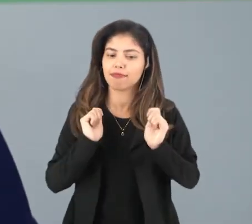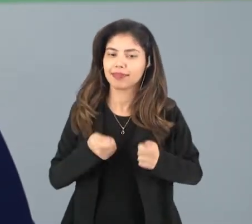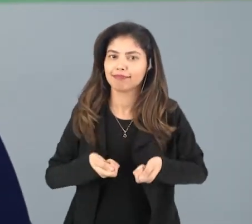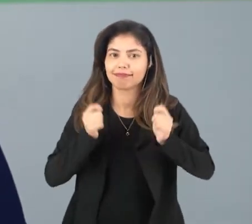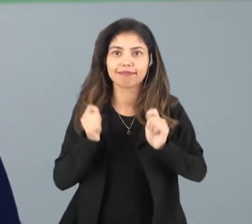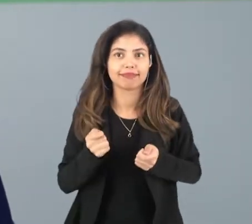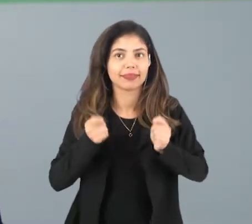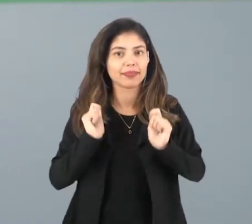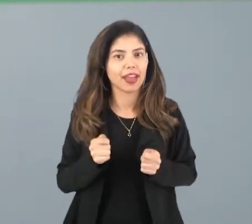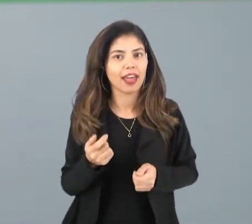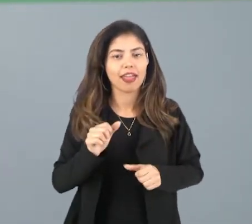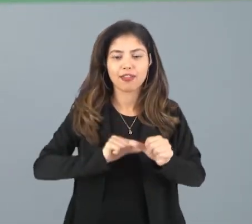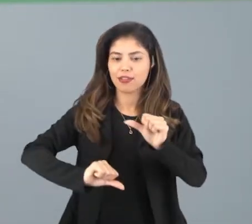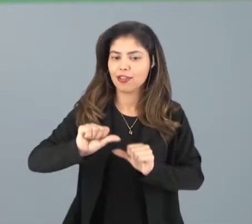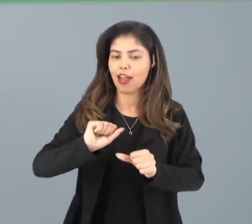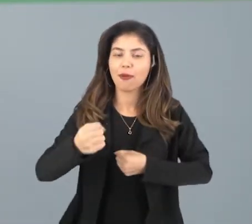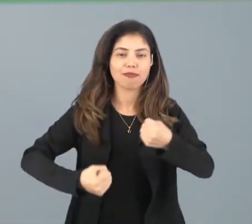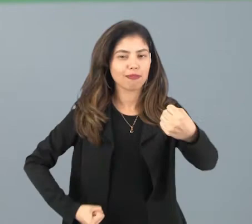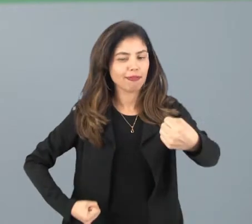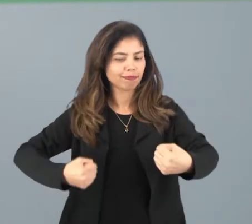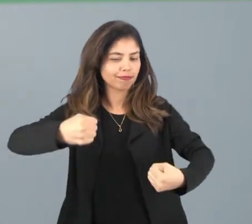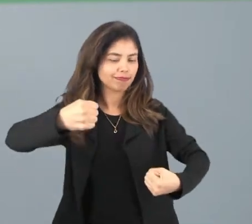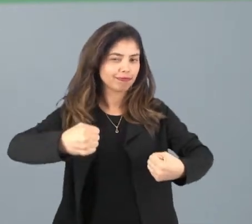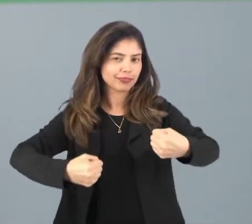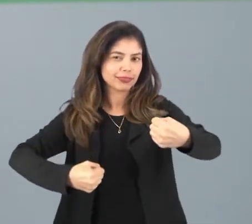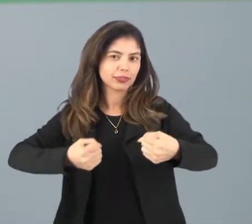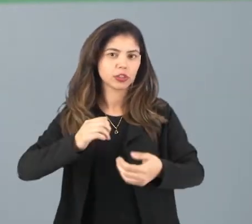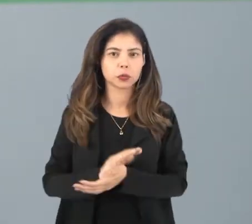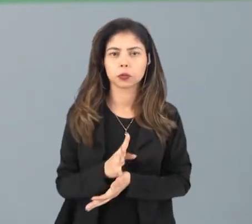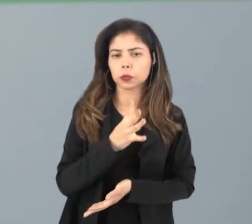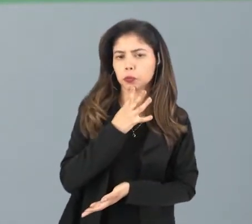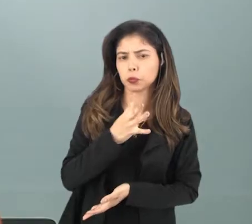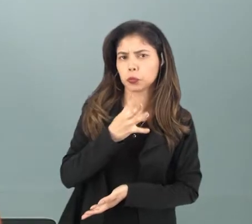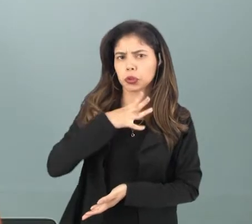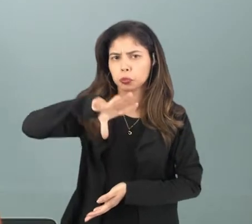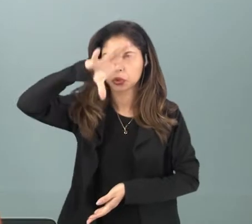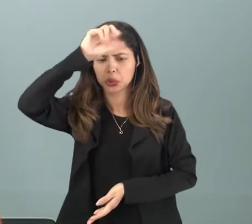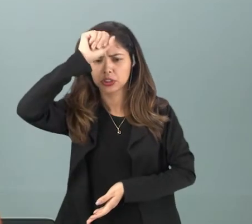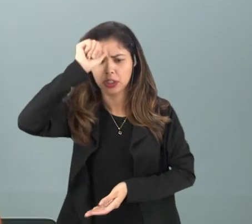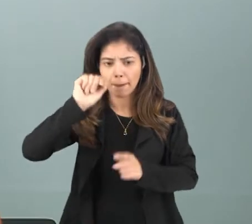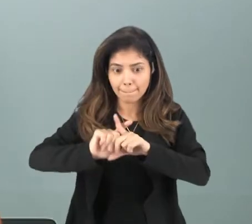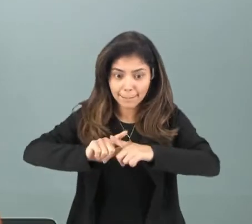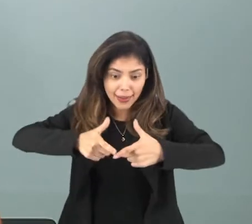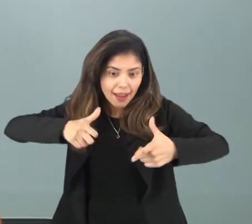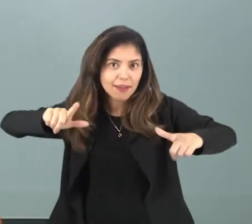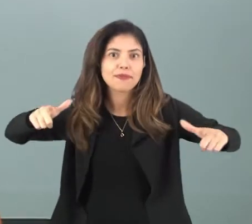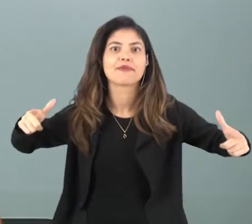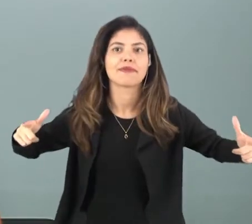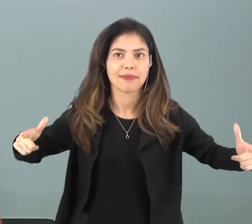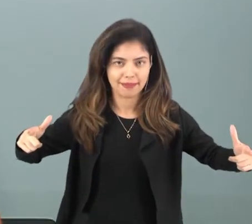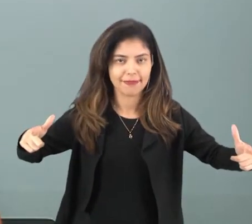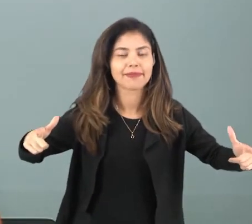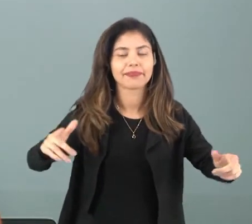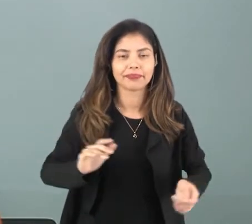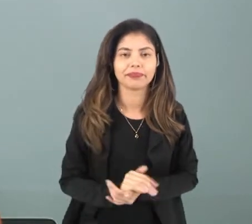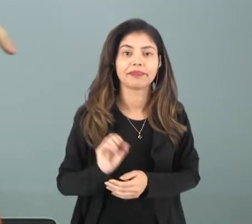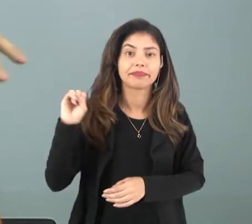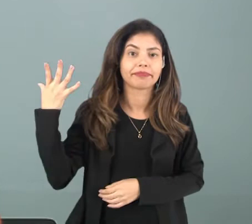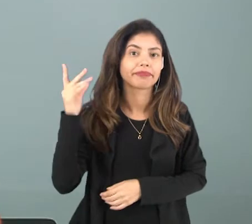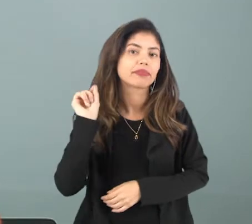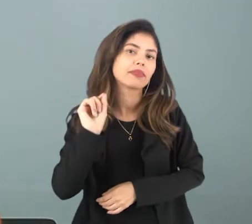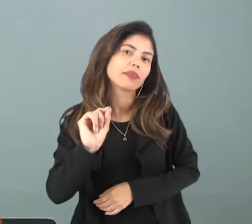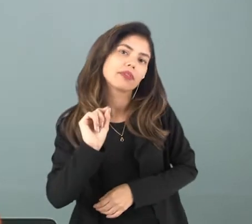meu conhecimento que eu tenho limitado por um conhecimento maior. E nisso vai acontecendo o que